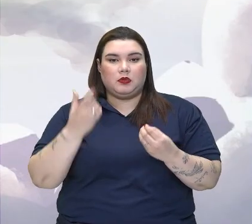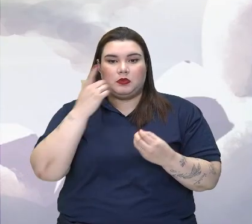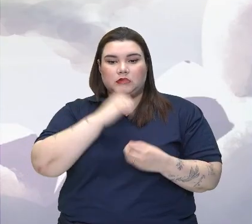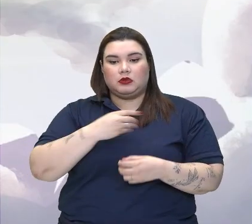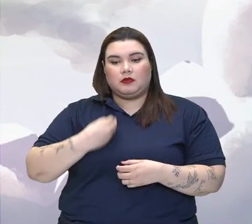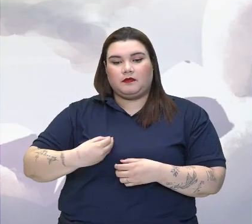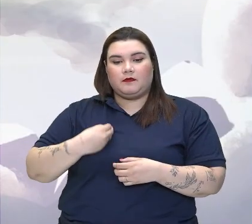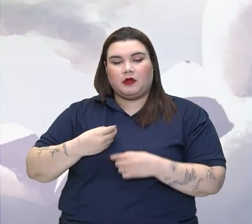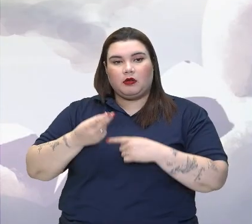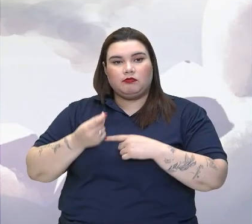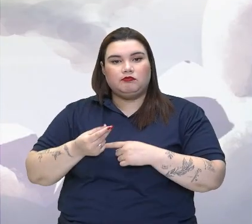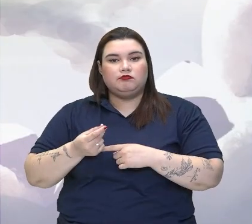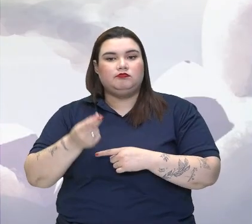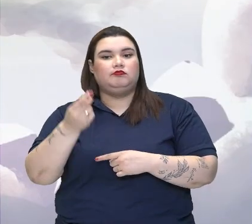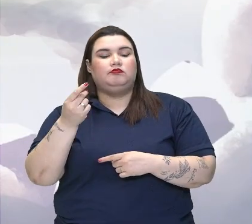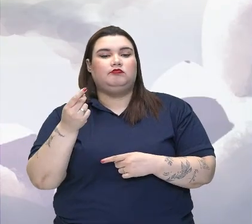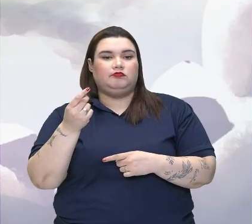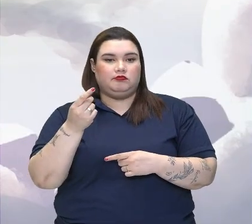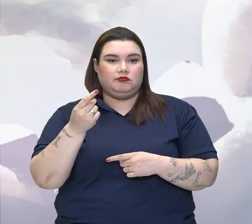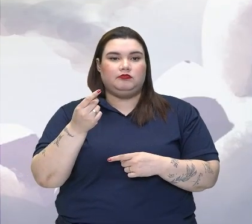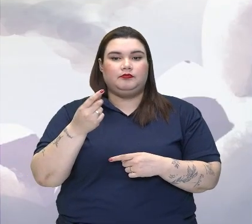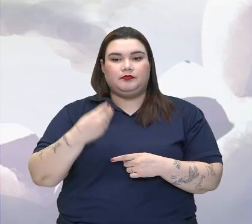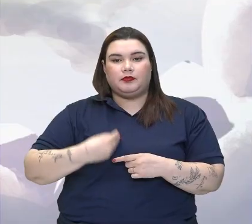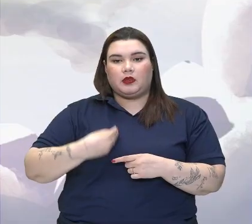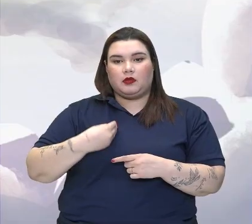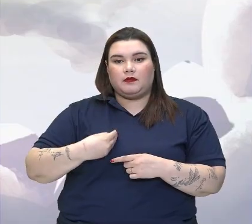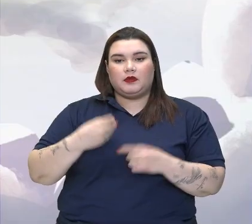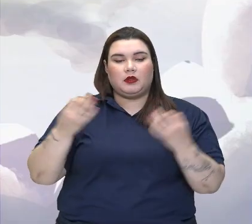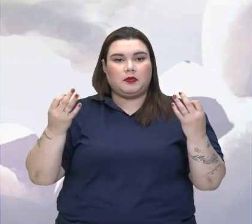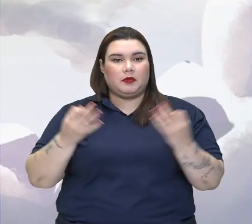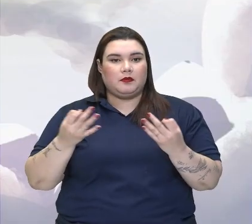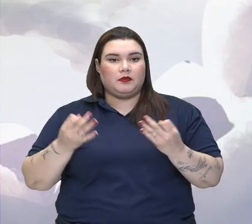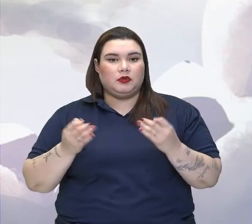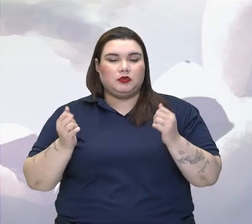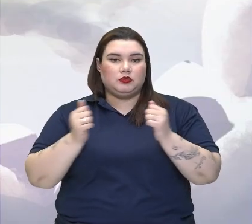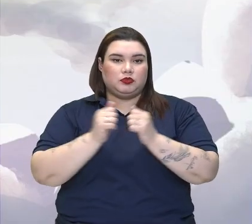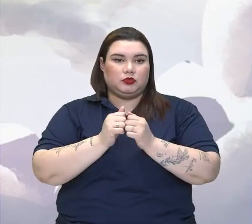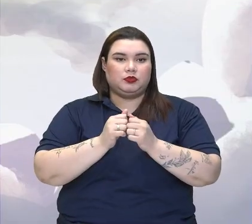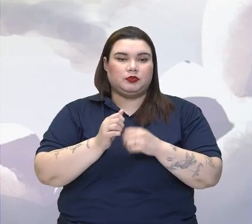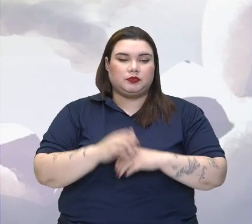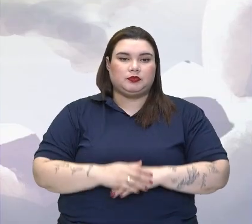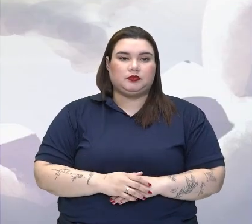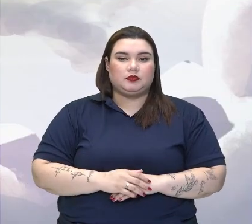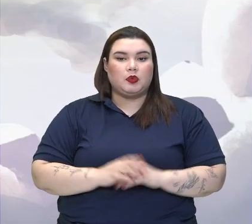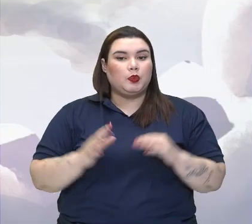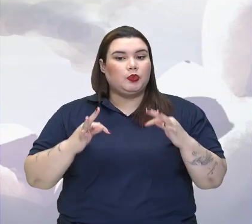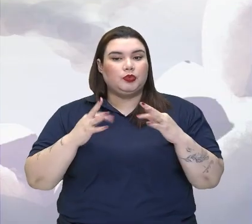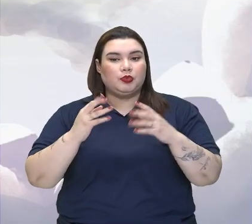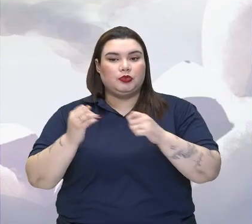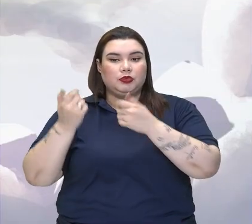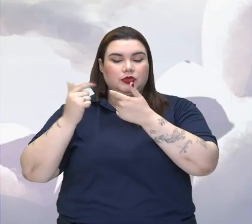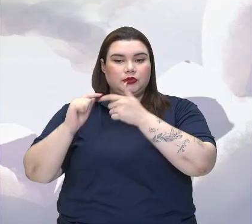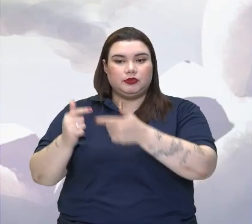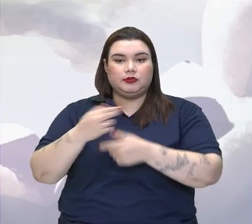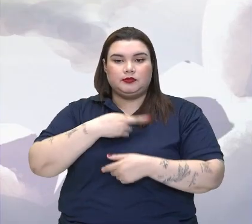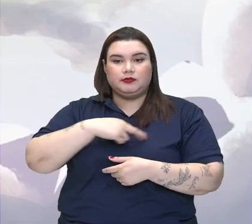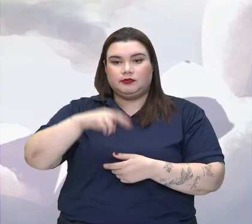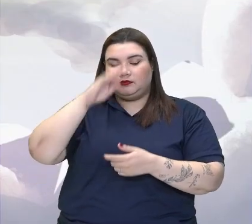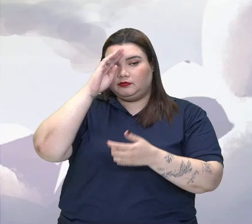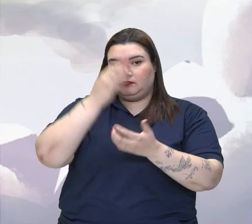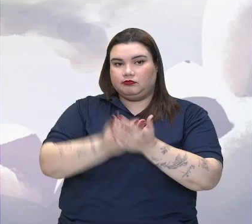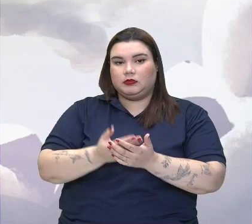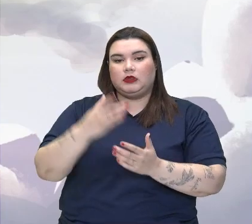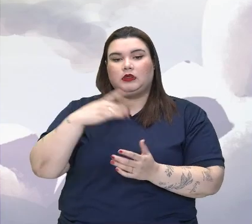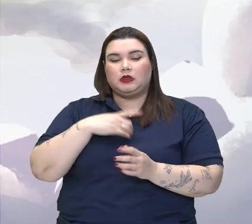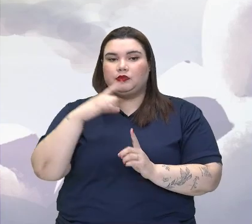eterna, para participar da vida perfeita com os deuses. Todas as tradições religiosas acreditam numa espécie de